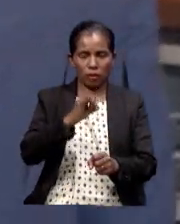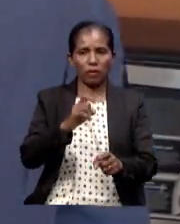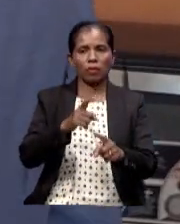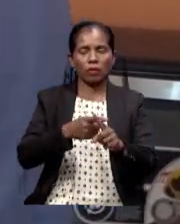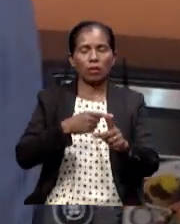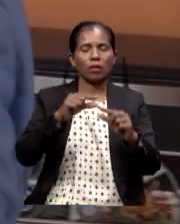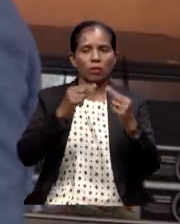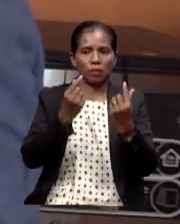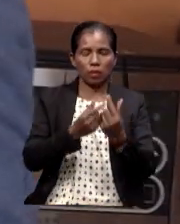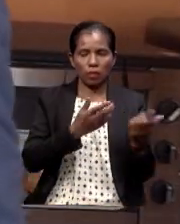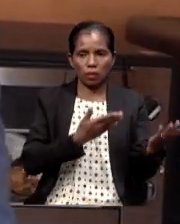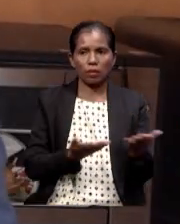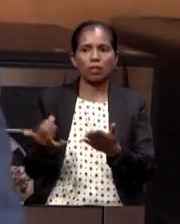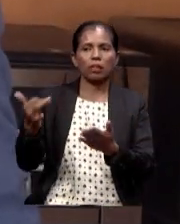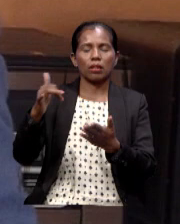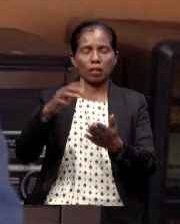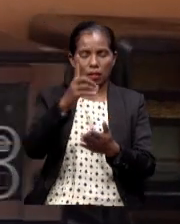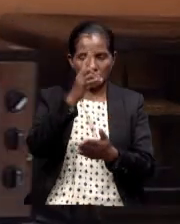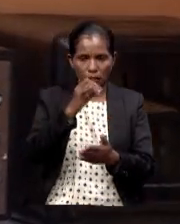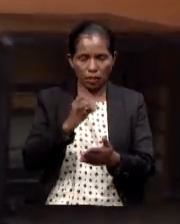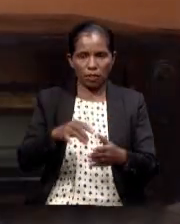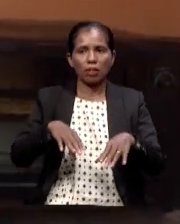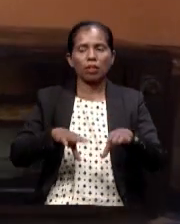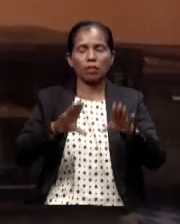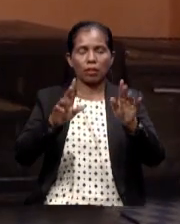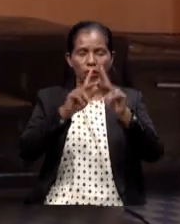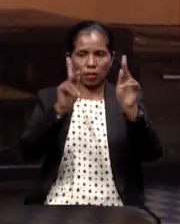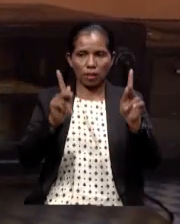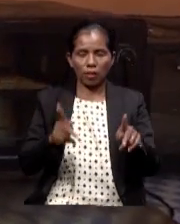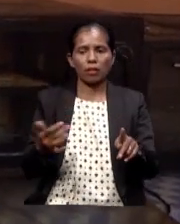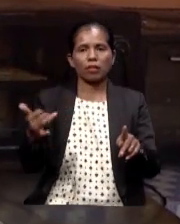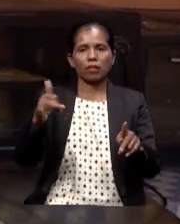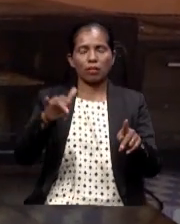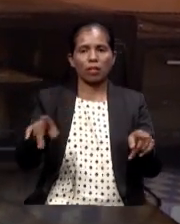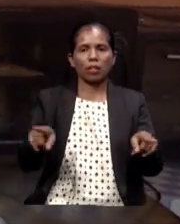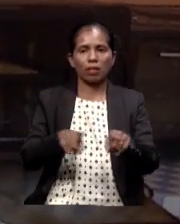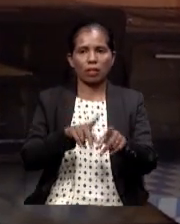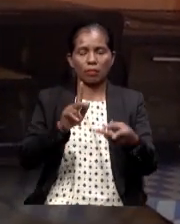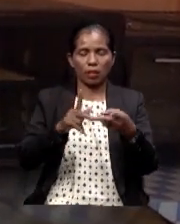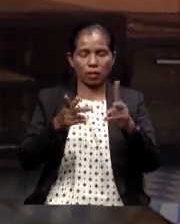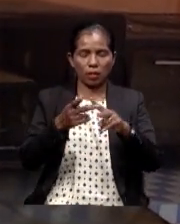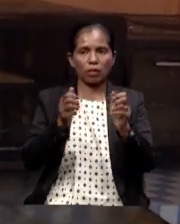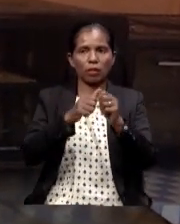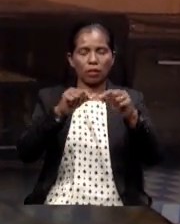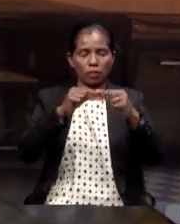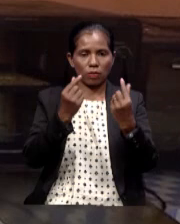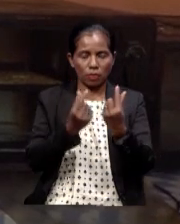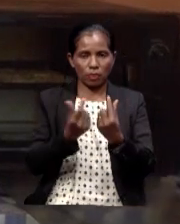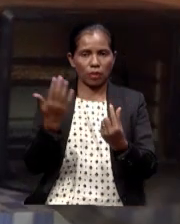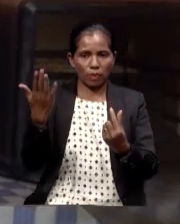grupo ne lori sirne produtu badili, ho di fa ambaloza sirne be maksai parseiru ho grupo refere.